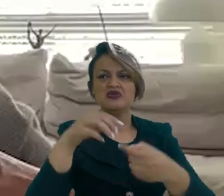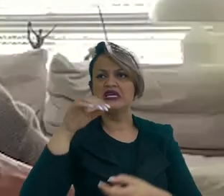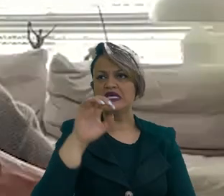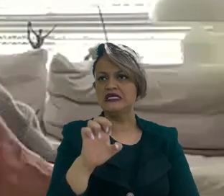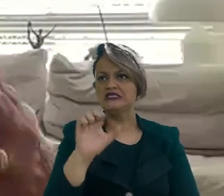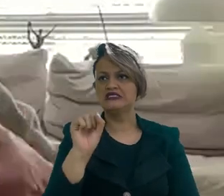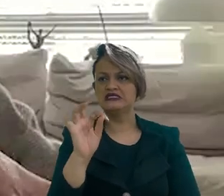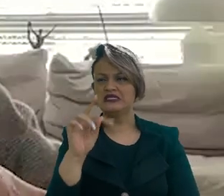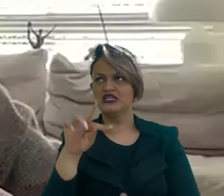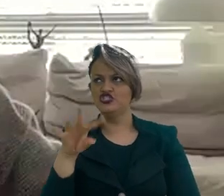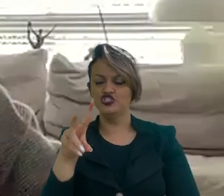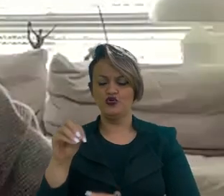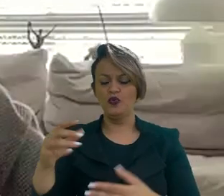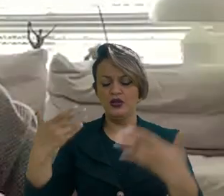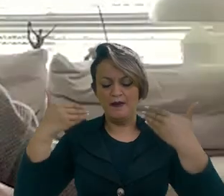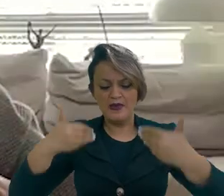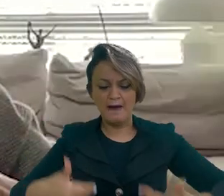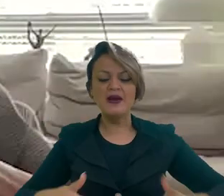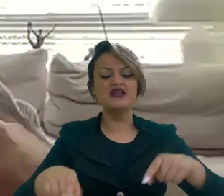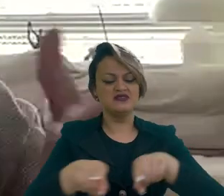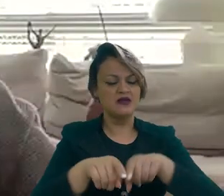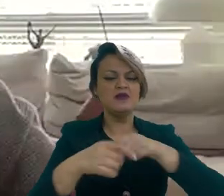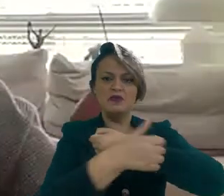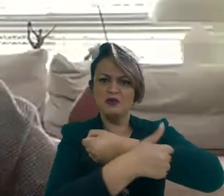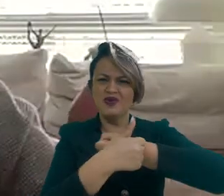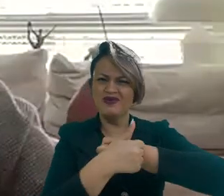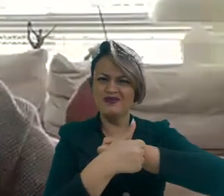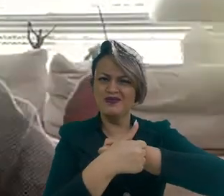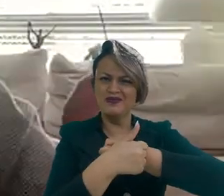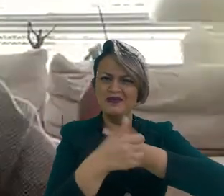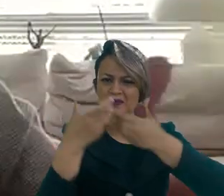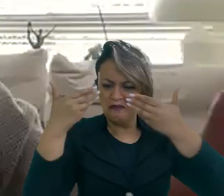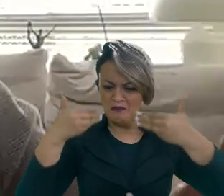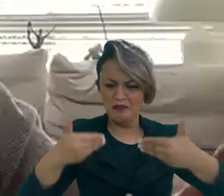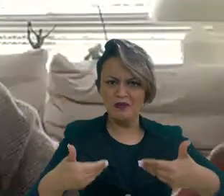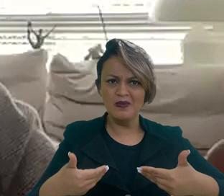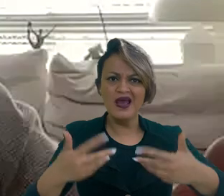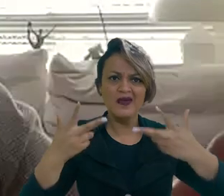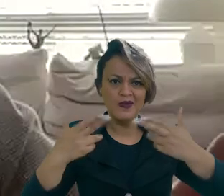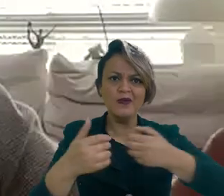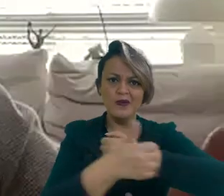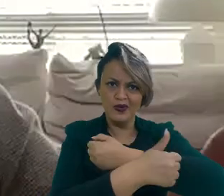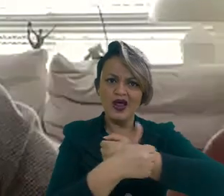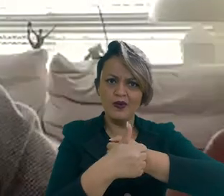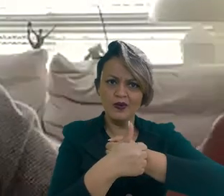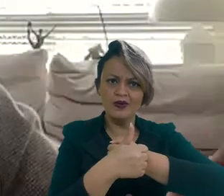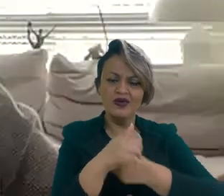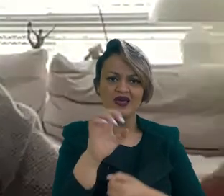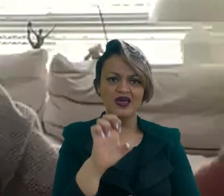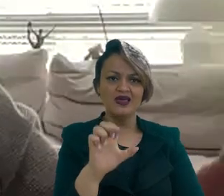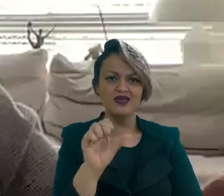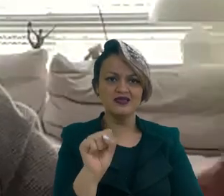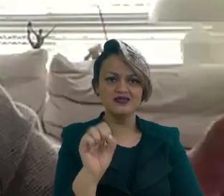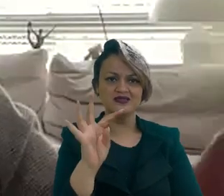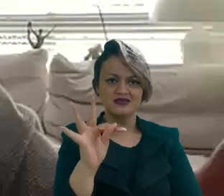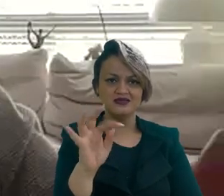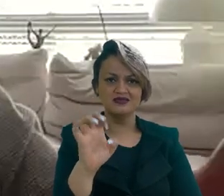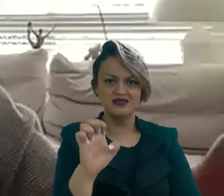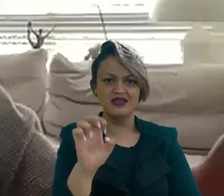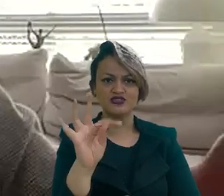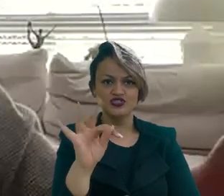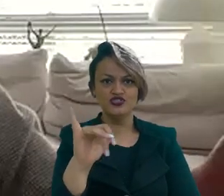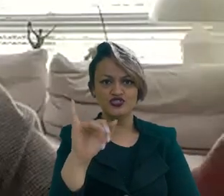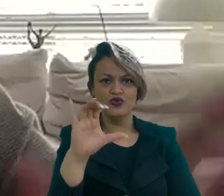dano moral eu pergunto dando estético não é dano moral dando estético não é dano moral evidentemente dando